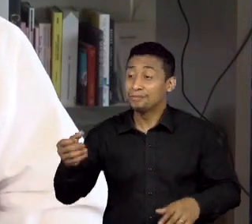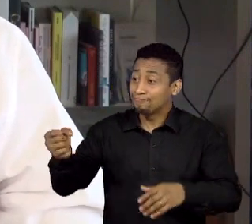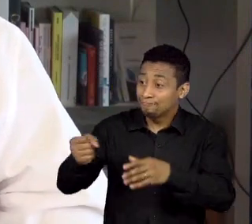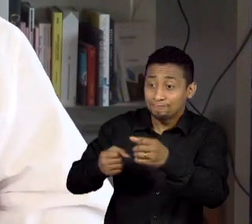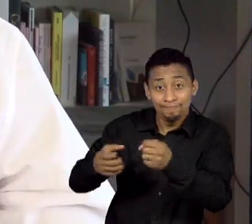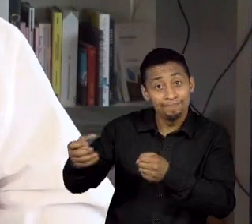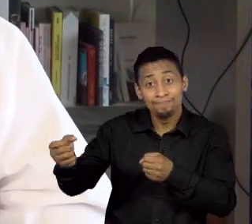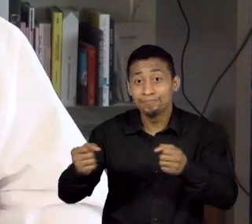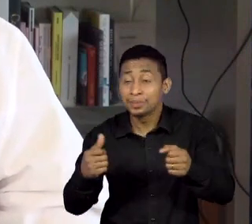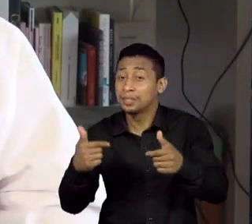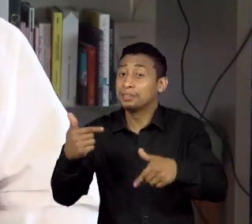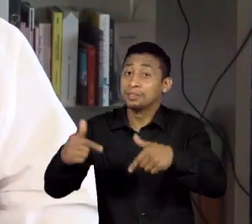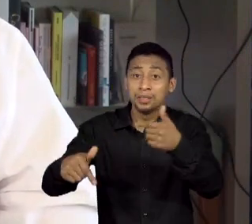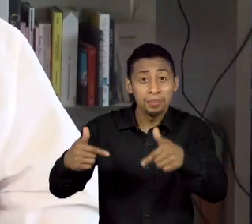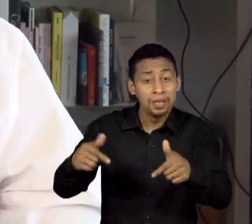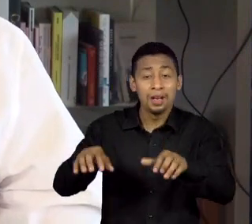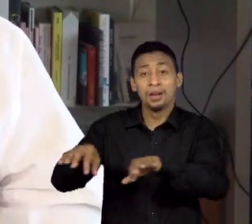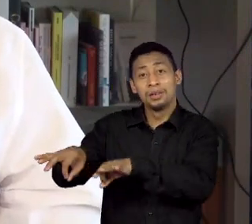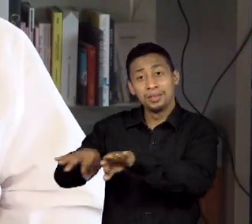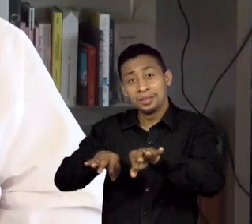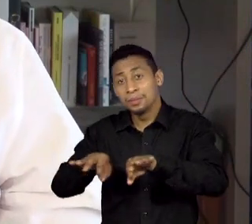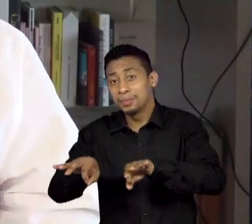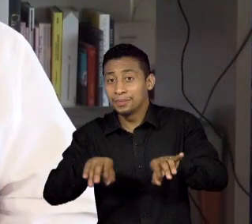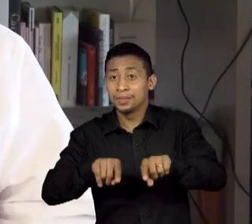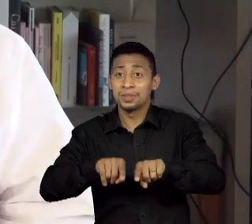retratar ou de trabalhar em projetos